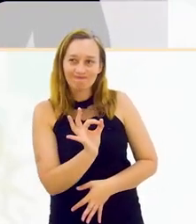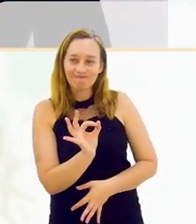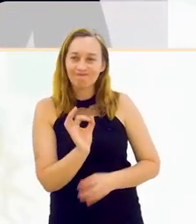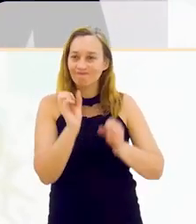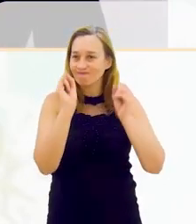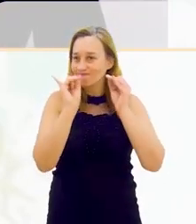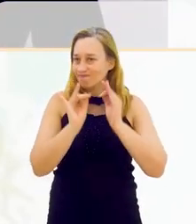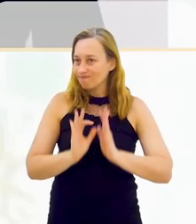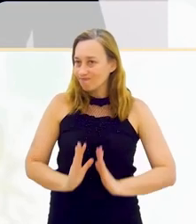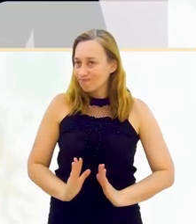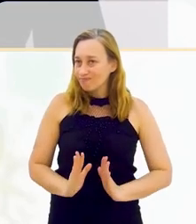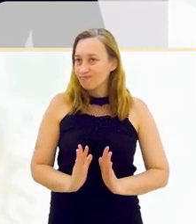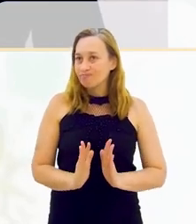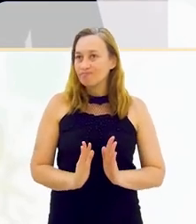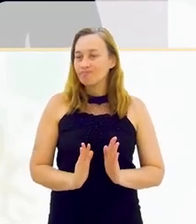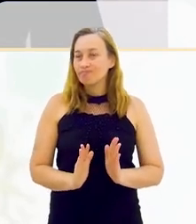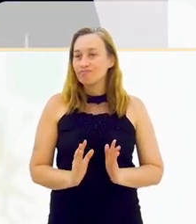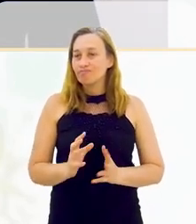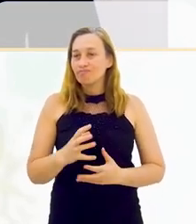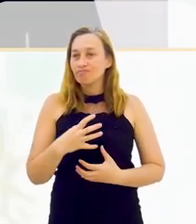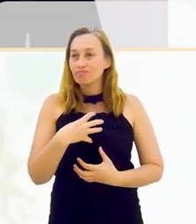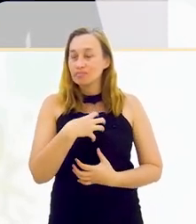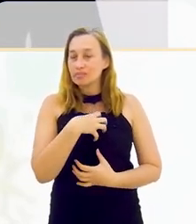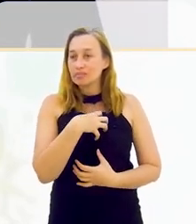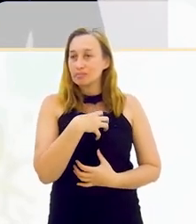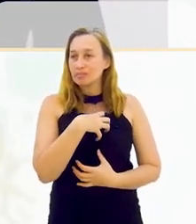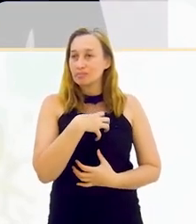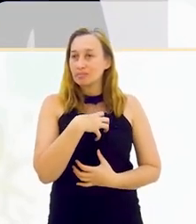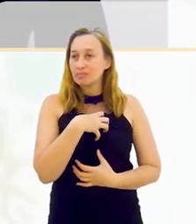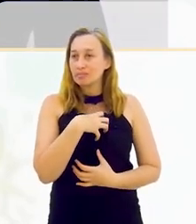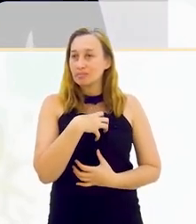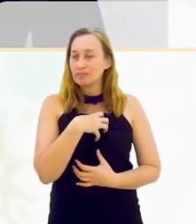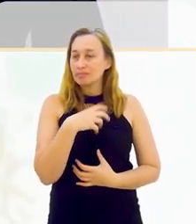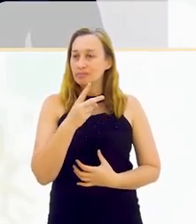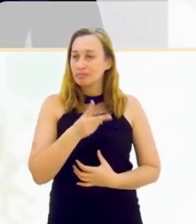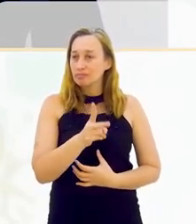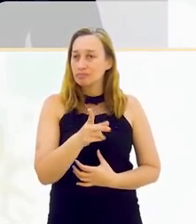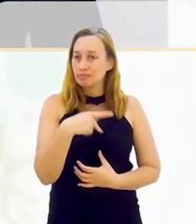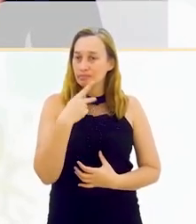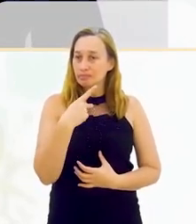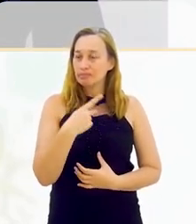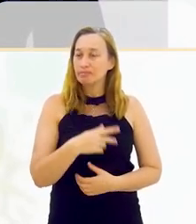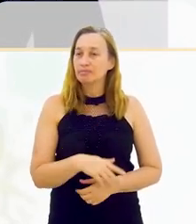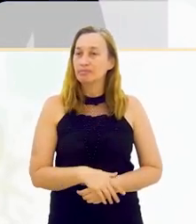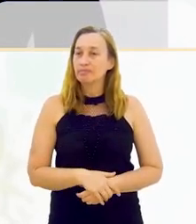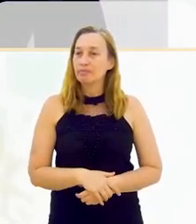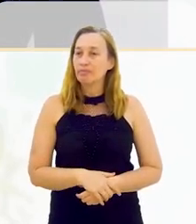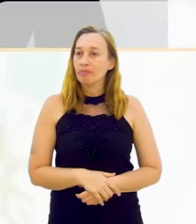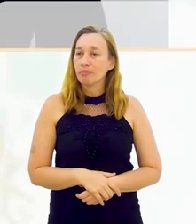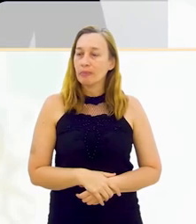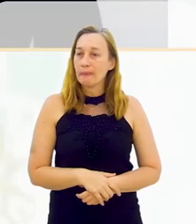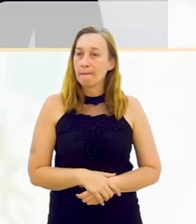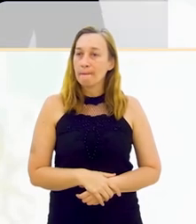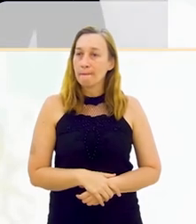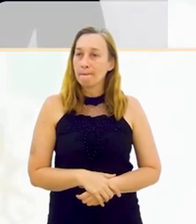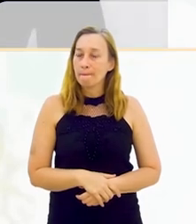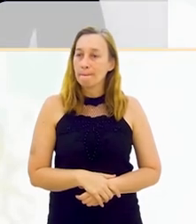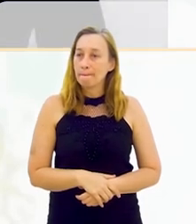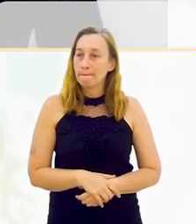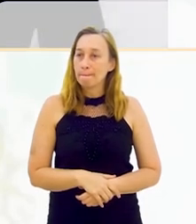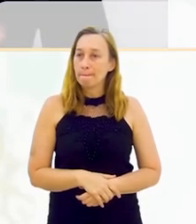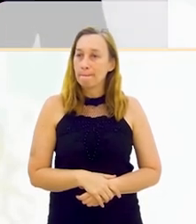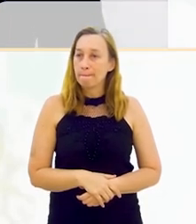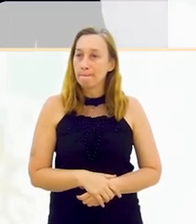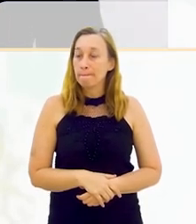sei direito assim te explicar, porque é até uma sensação que eu sempre comento assim, né? Que eu